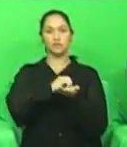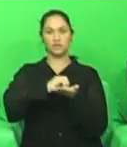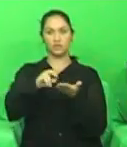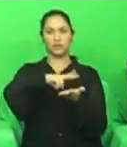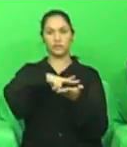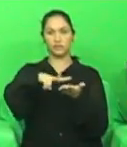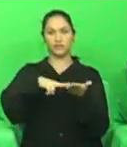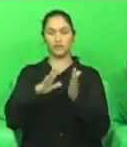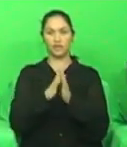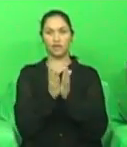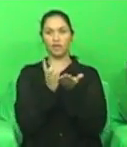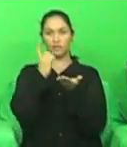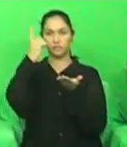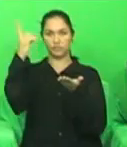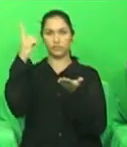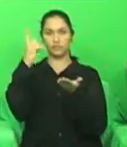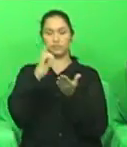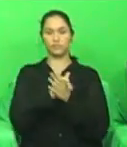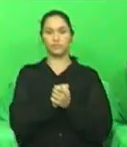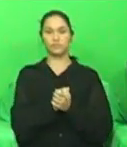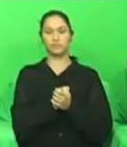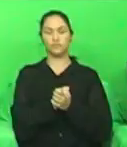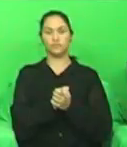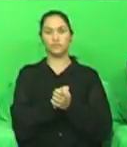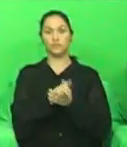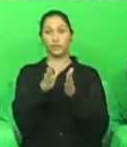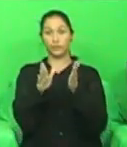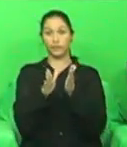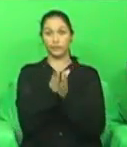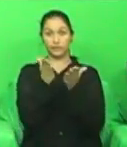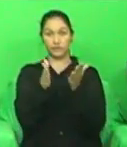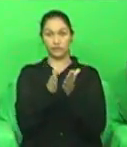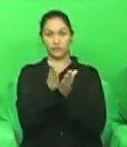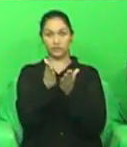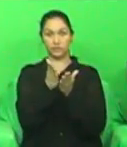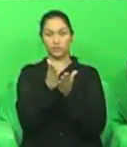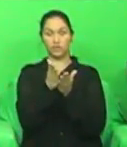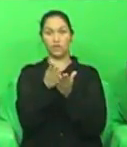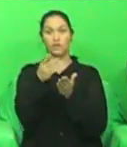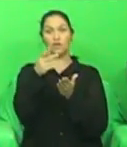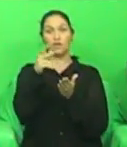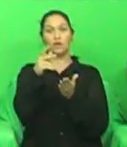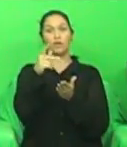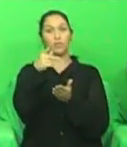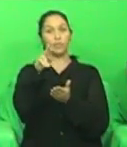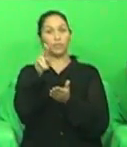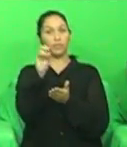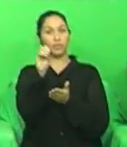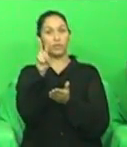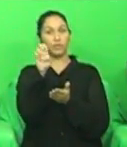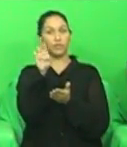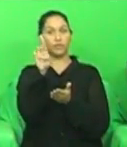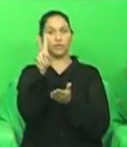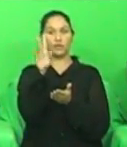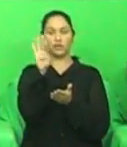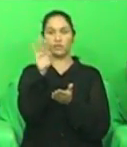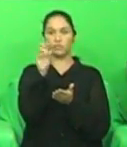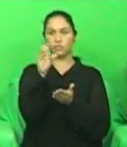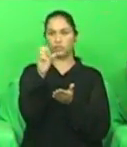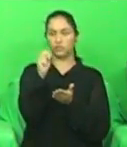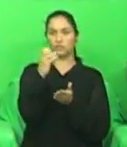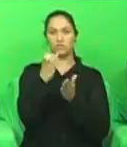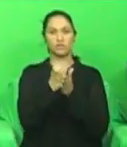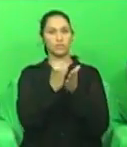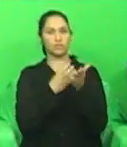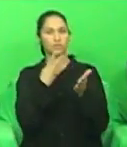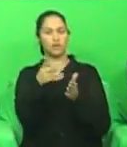que faça a leitura da bíblia livro de provérbios capítulo 4 no verso 10 diante do